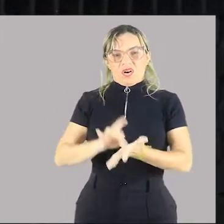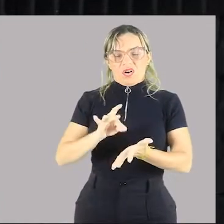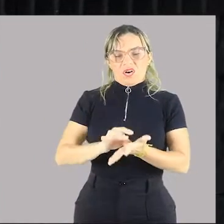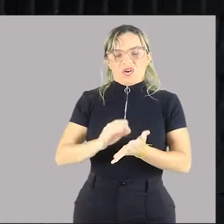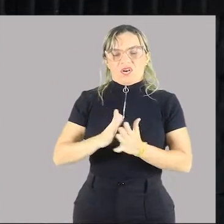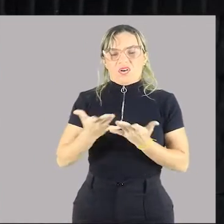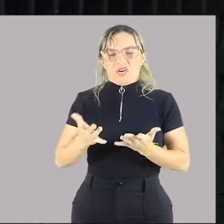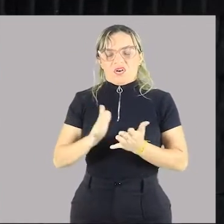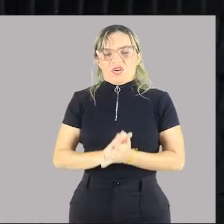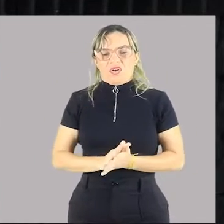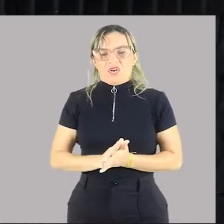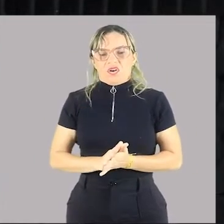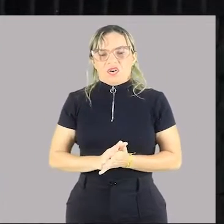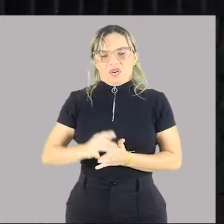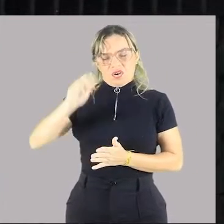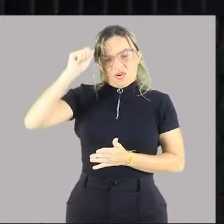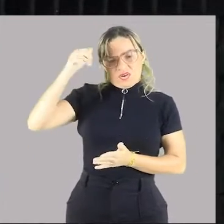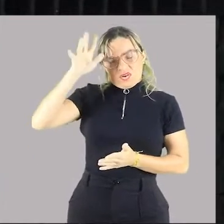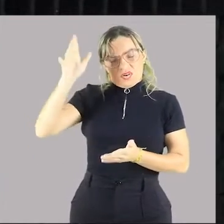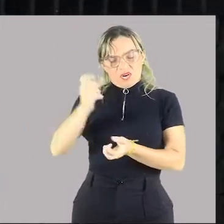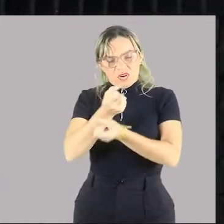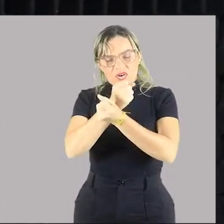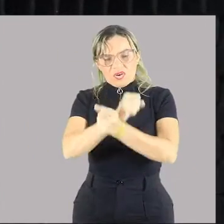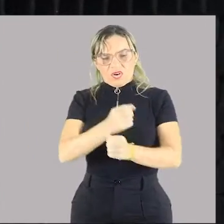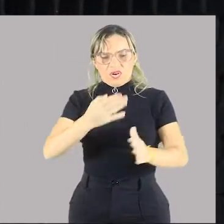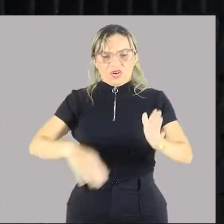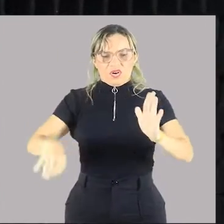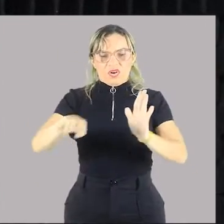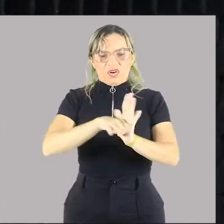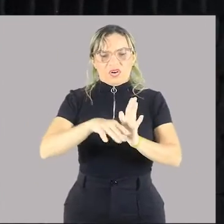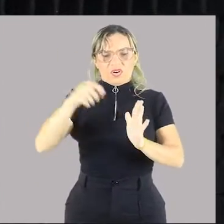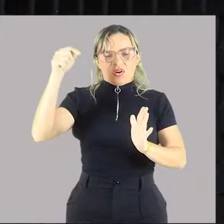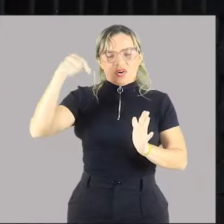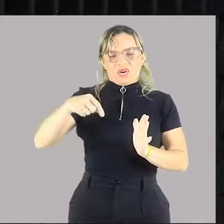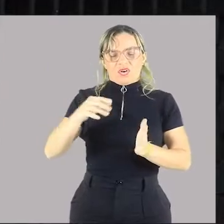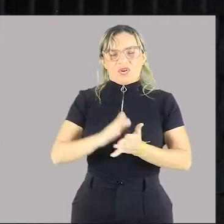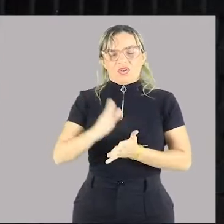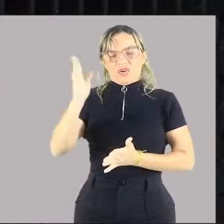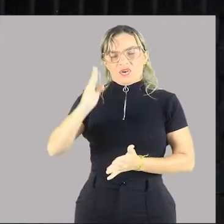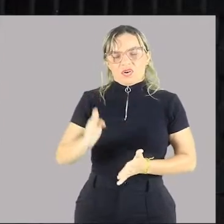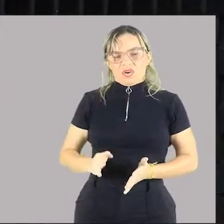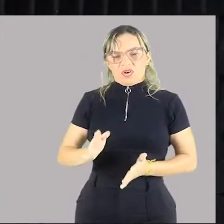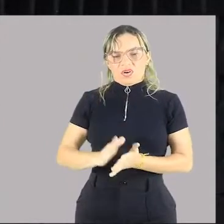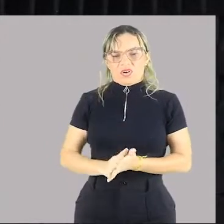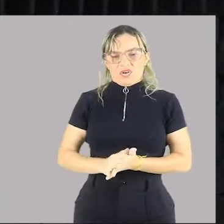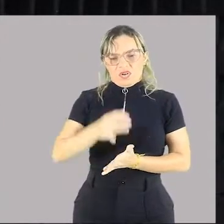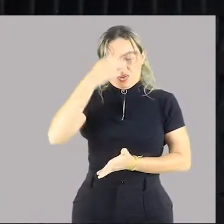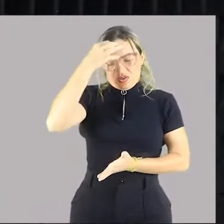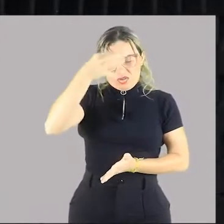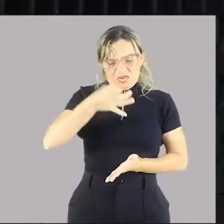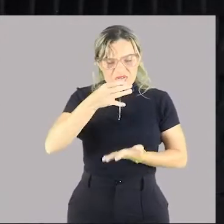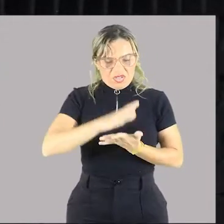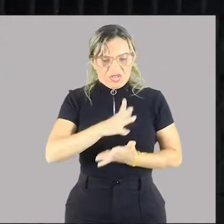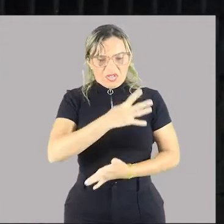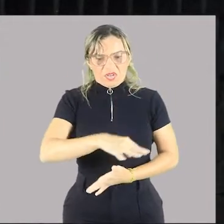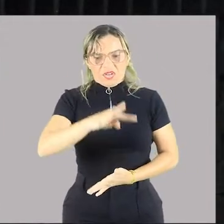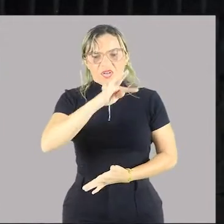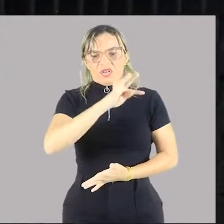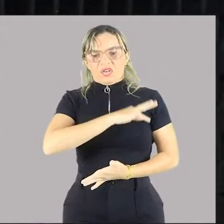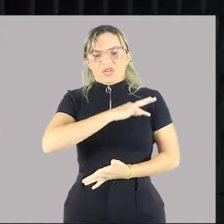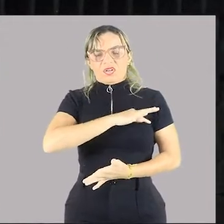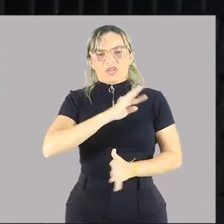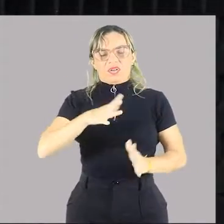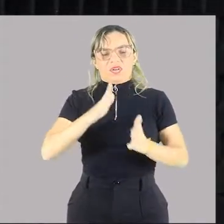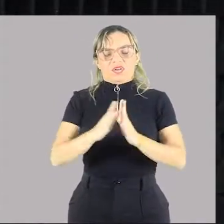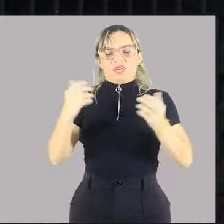a chegada de negros africanos com competência técnica.